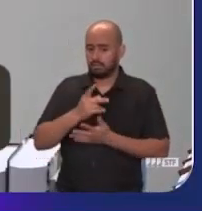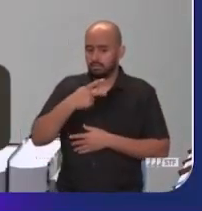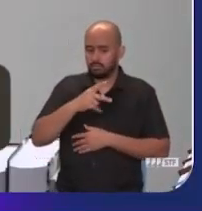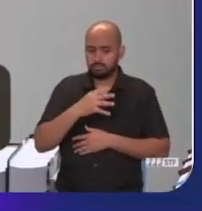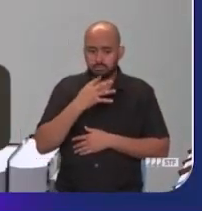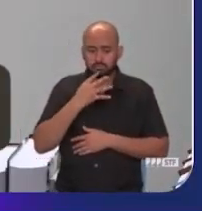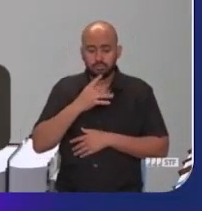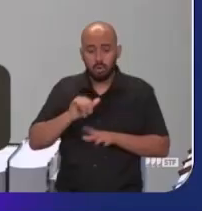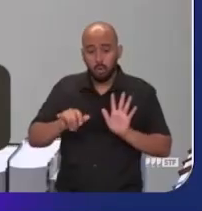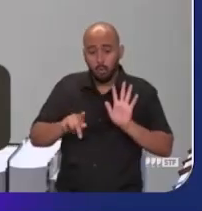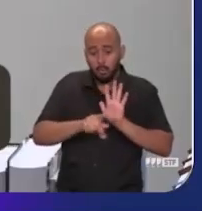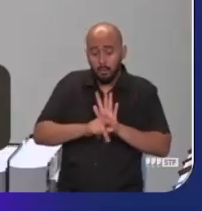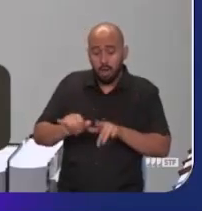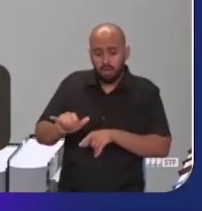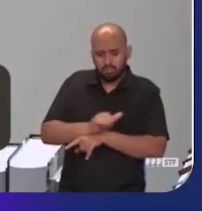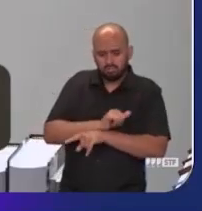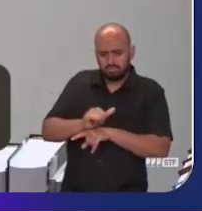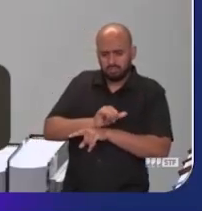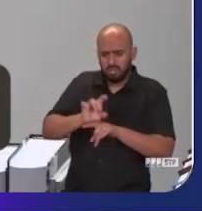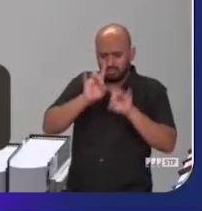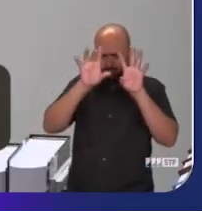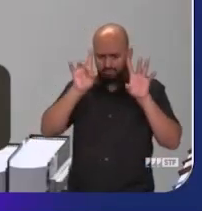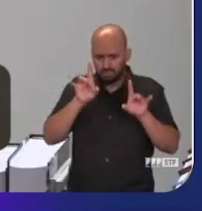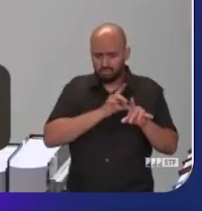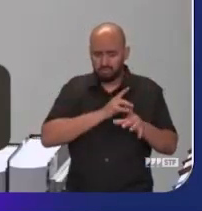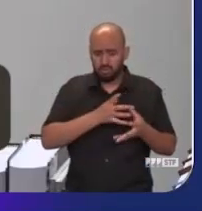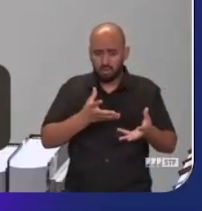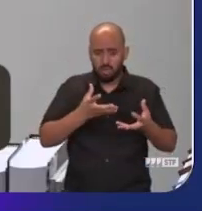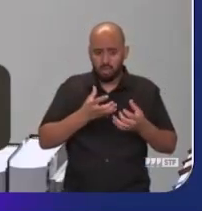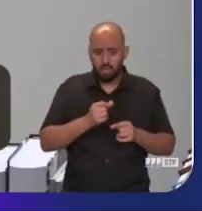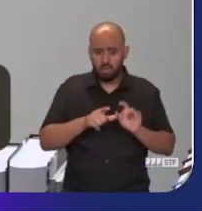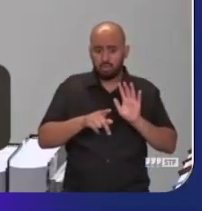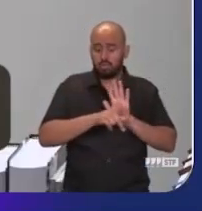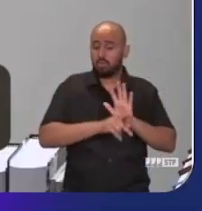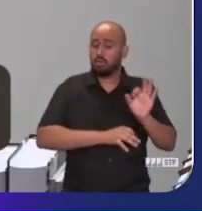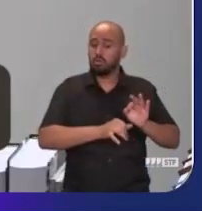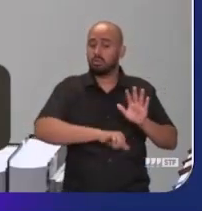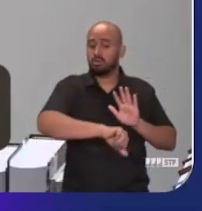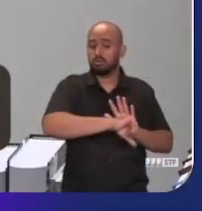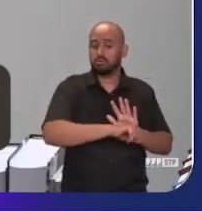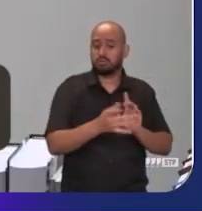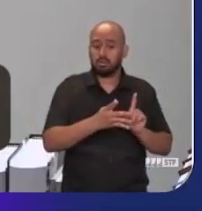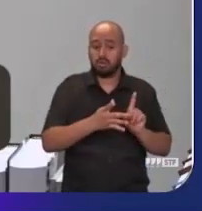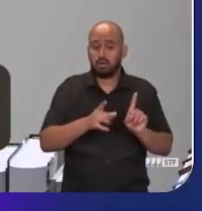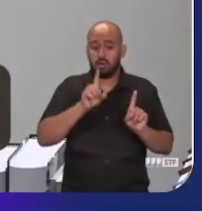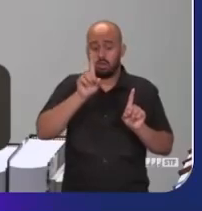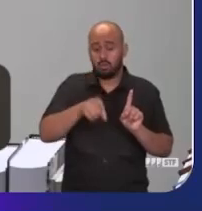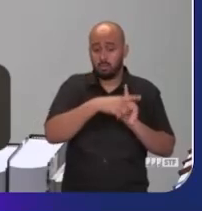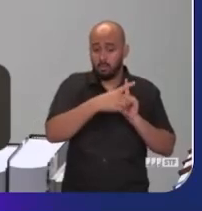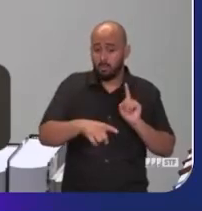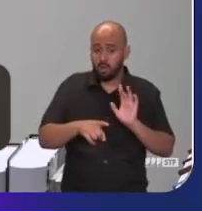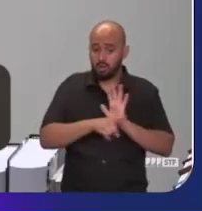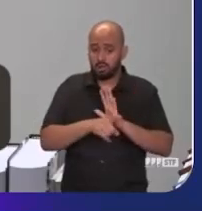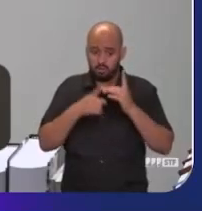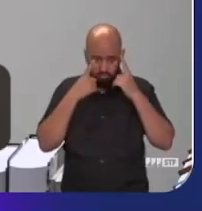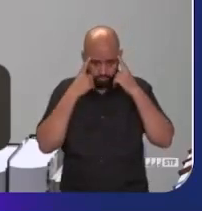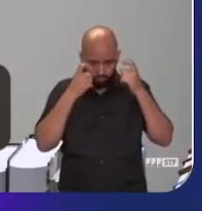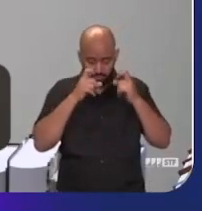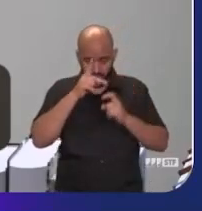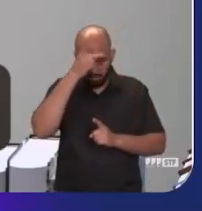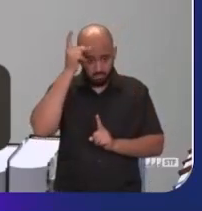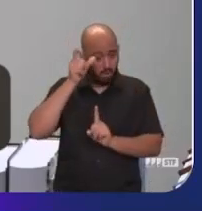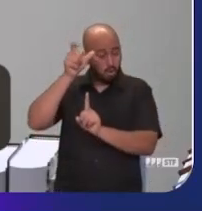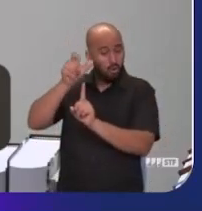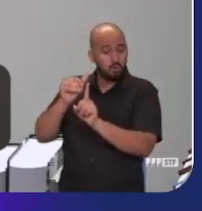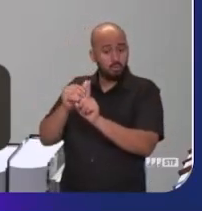táticos especiais, aderiram à organização criminosa, assumindo a tarefa de neutralizar violentamente autoridades centrais